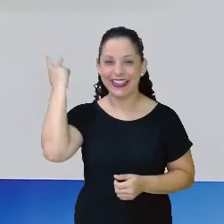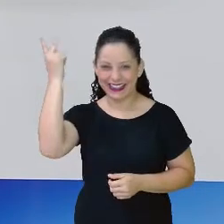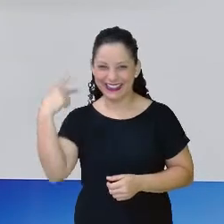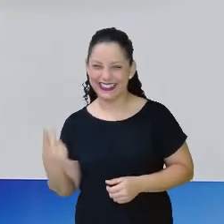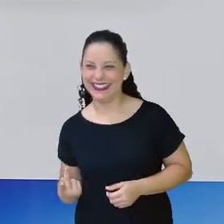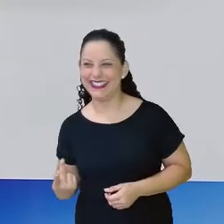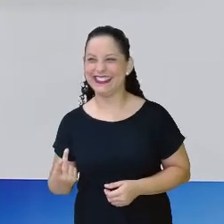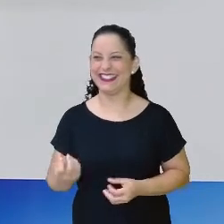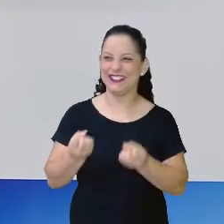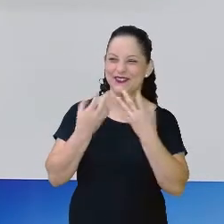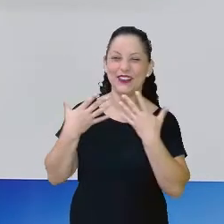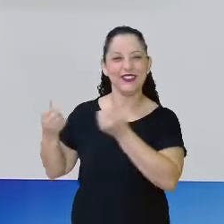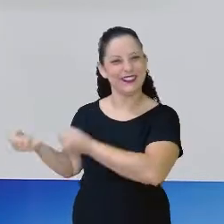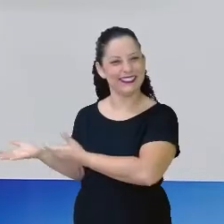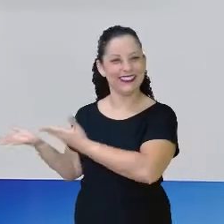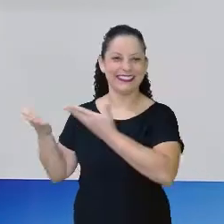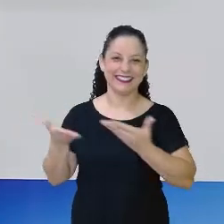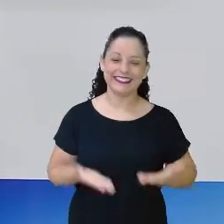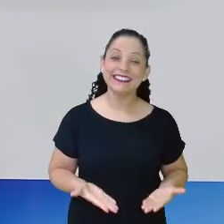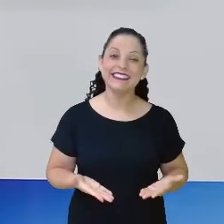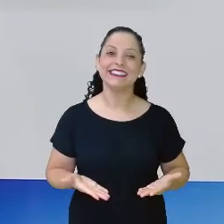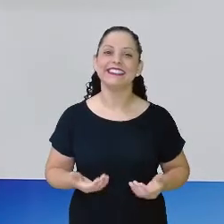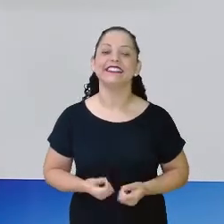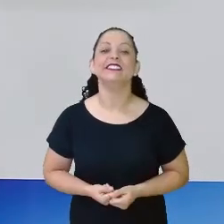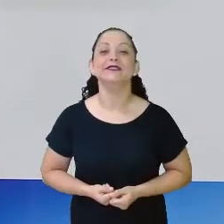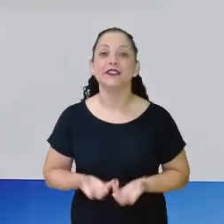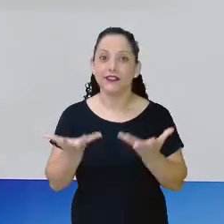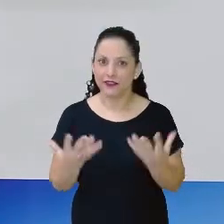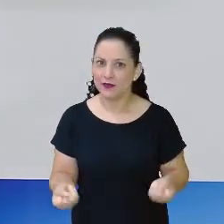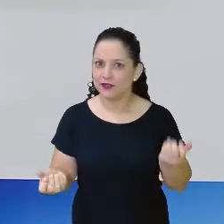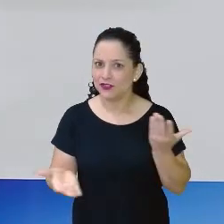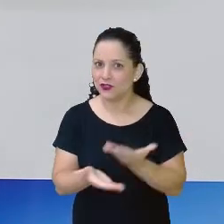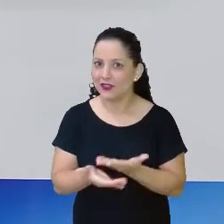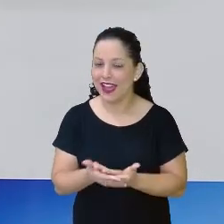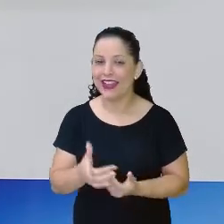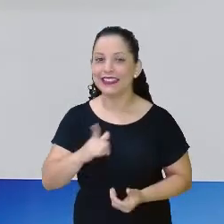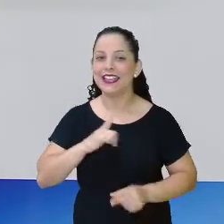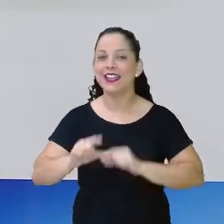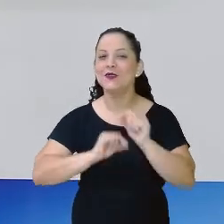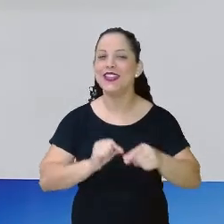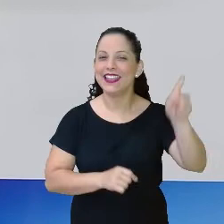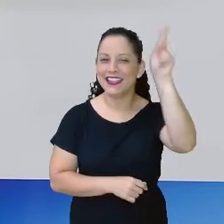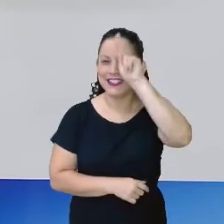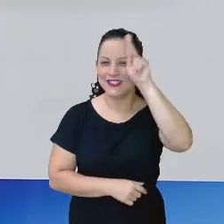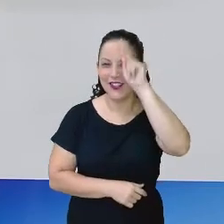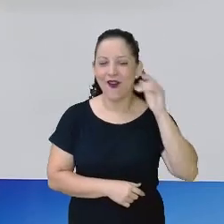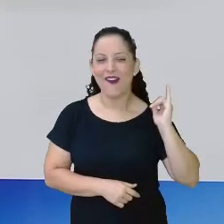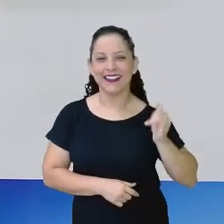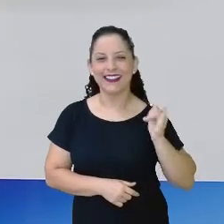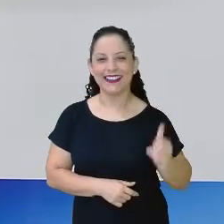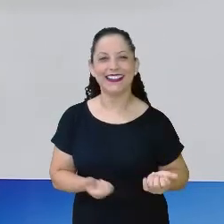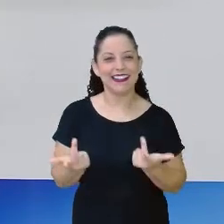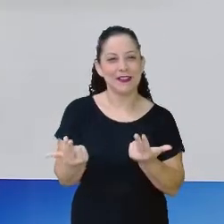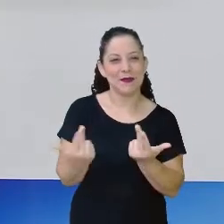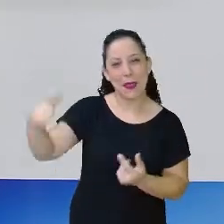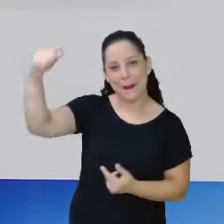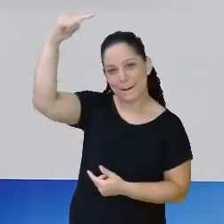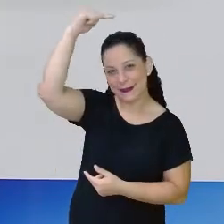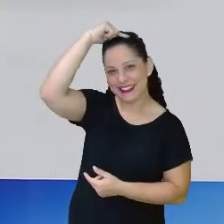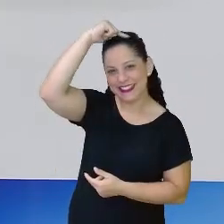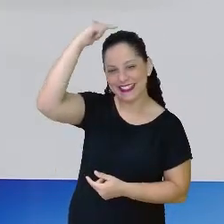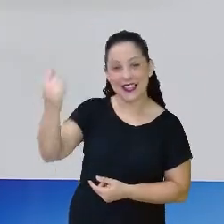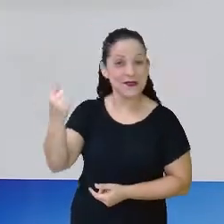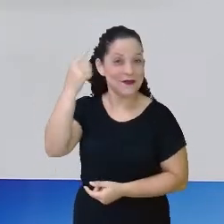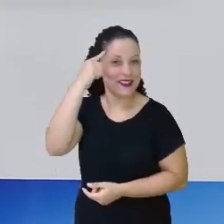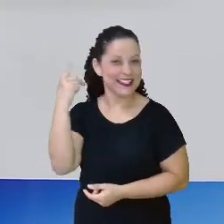sempre, bom demais ter você aqui. Vamos trabalhar. E tem tudo a ver com ela, né? Porque conto de fada a gente pensa em princesa, aí a gente já pensa em quem? Kézia,